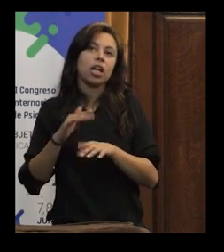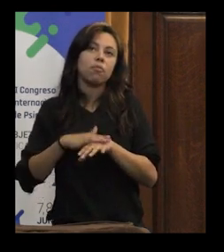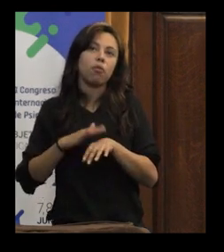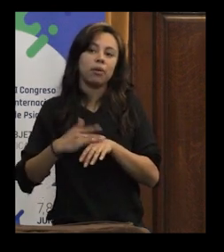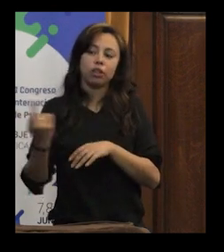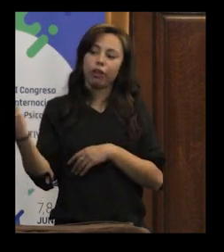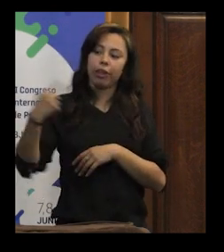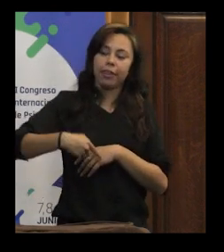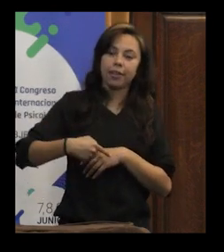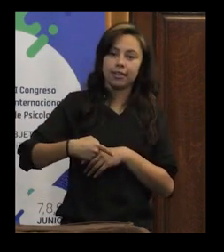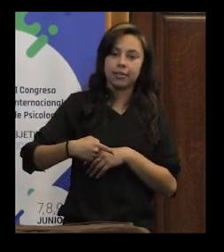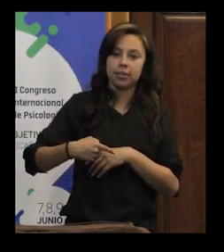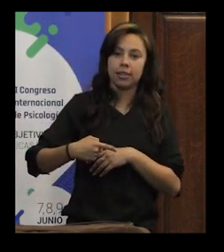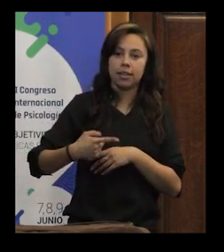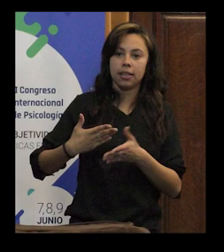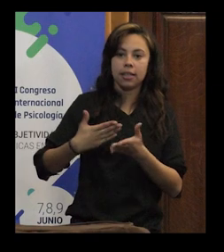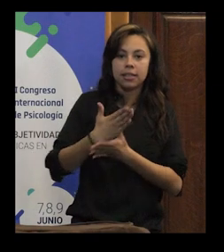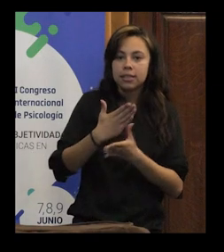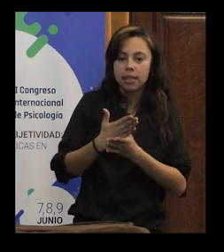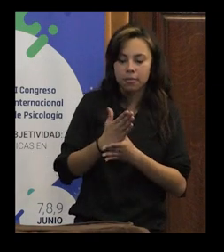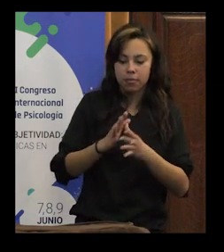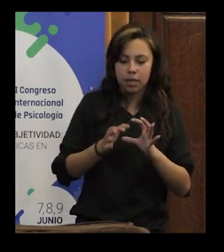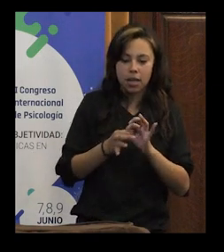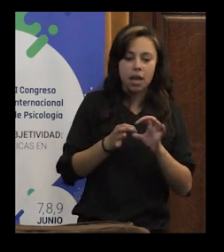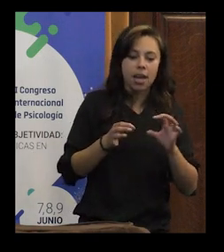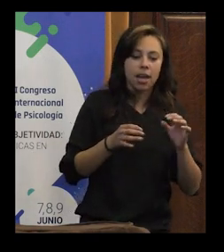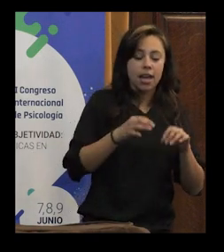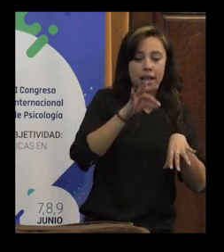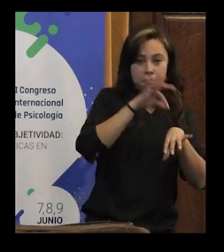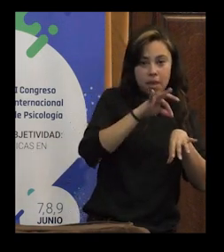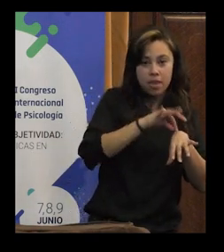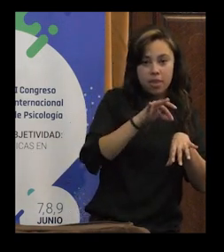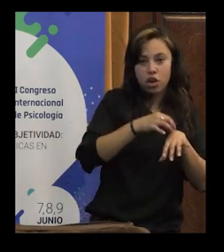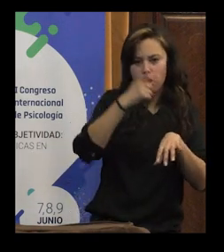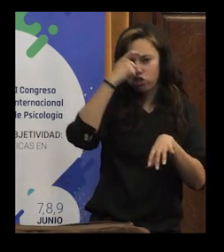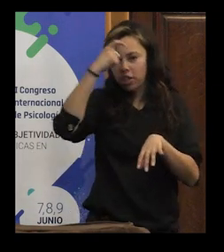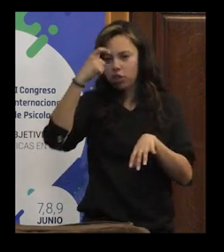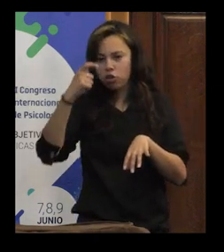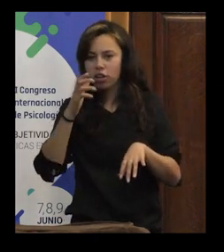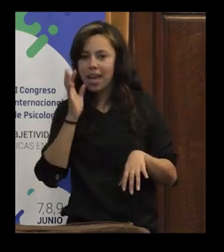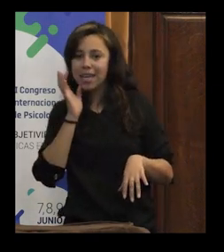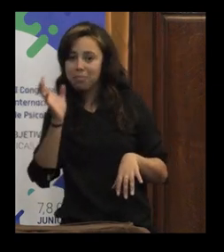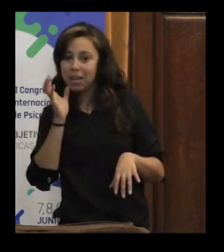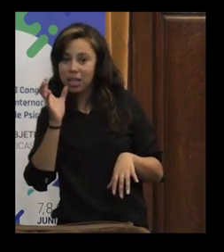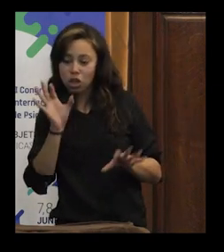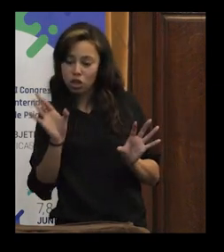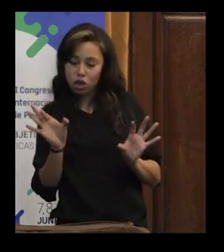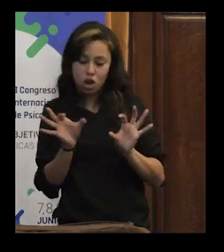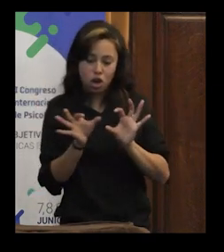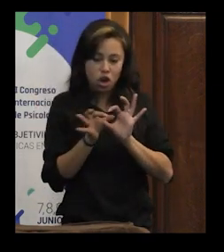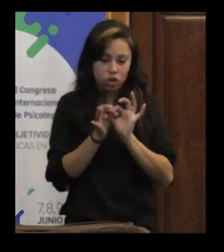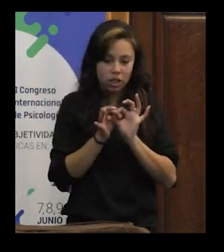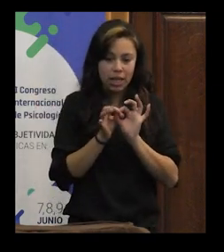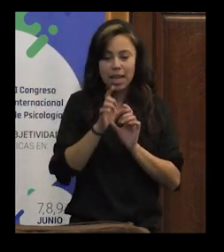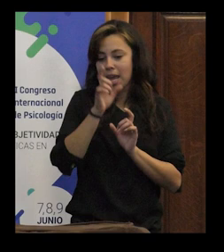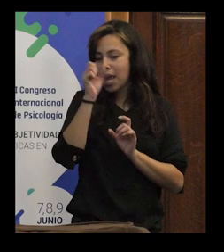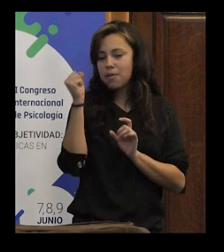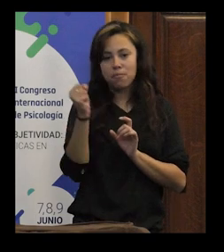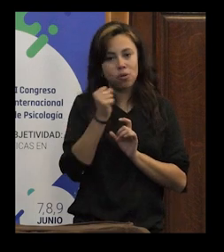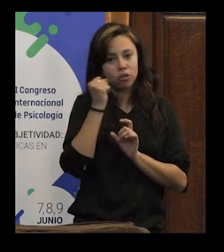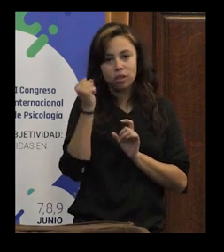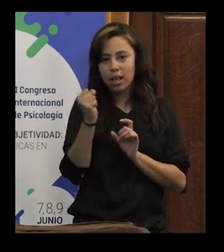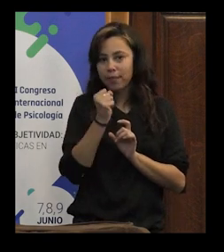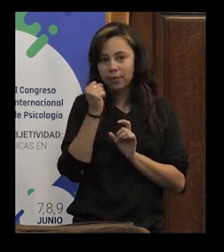decisões que involucrem ciência, tecnologia e riscos, é importante que o maior